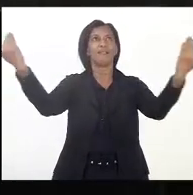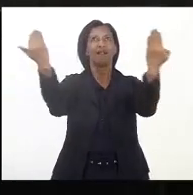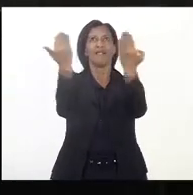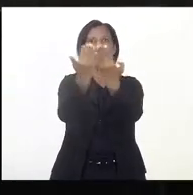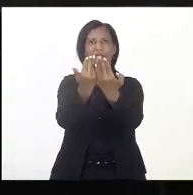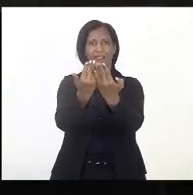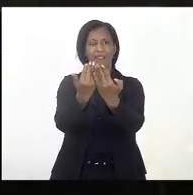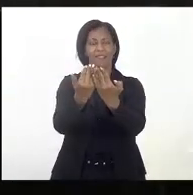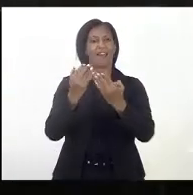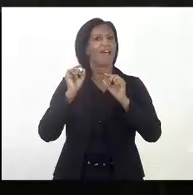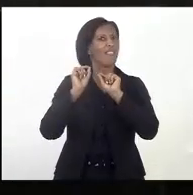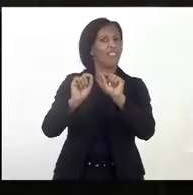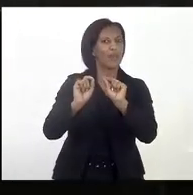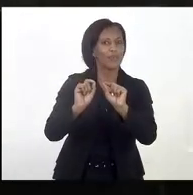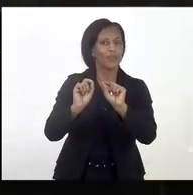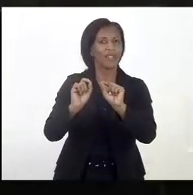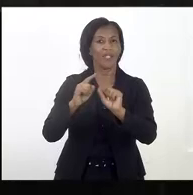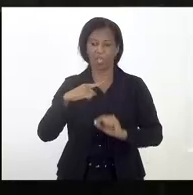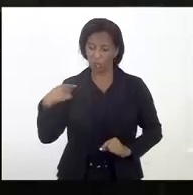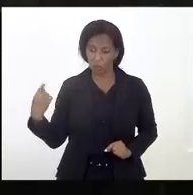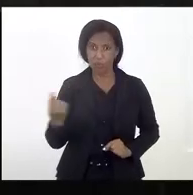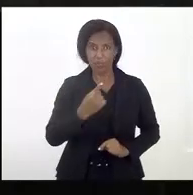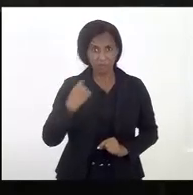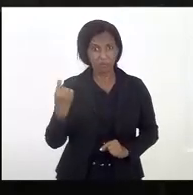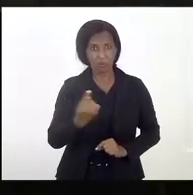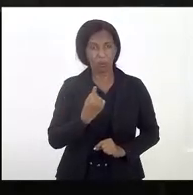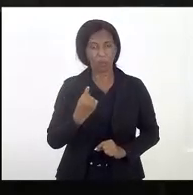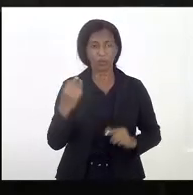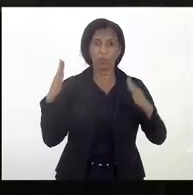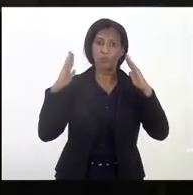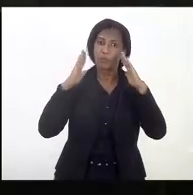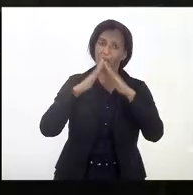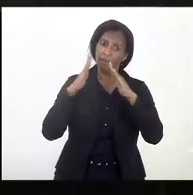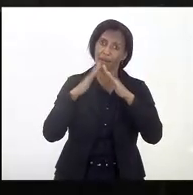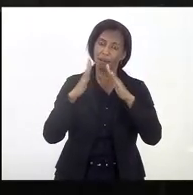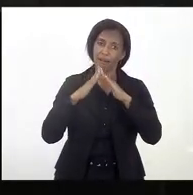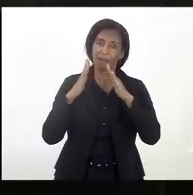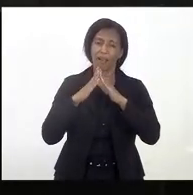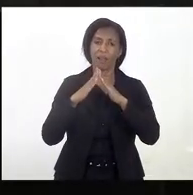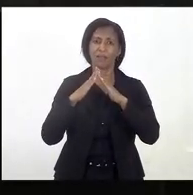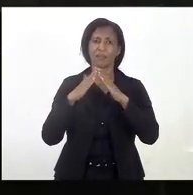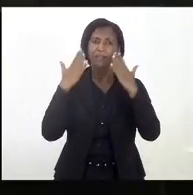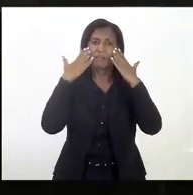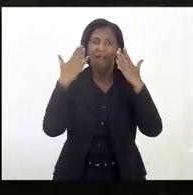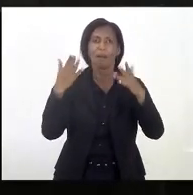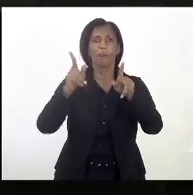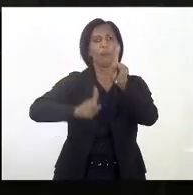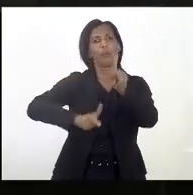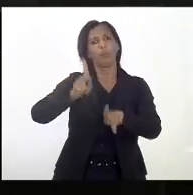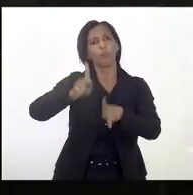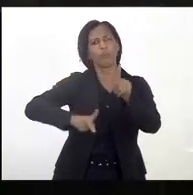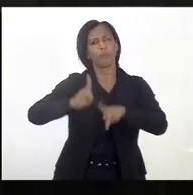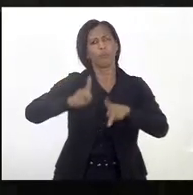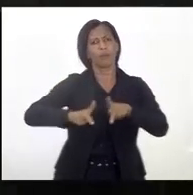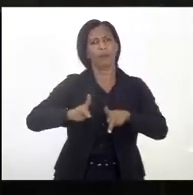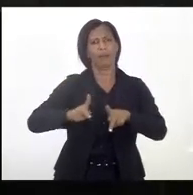representam e simbolizam o que nós somos uma casa de representação Popular aqui nós estamos muito